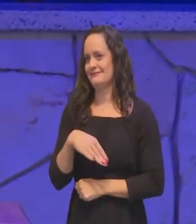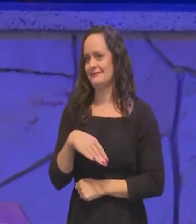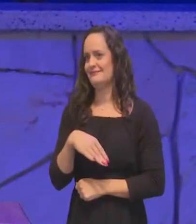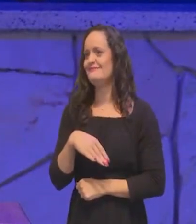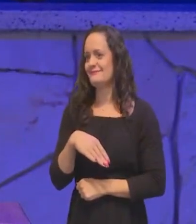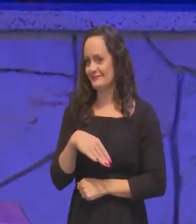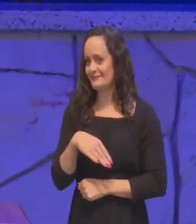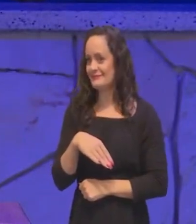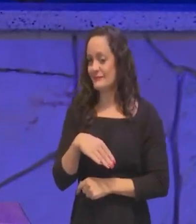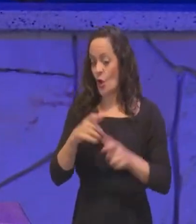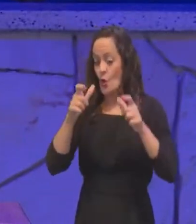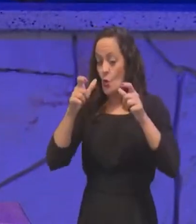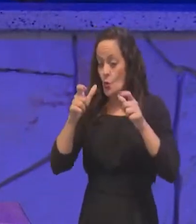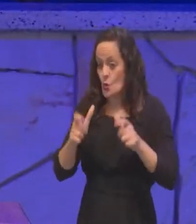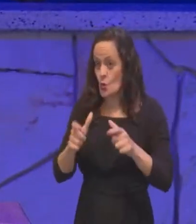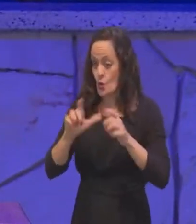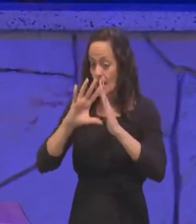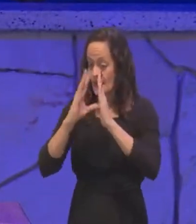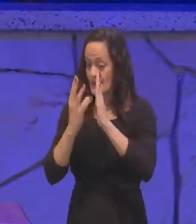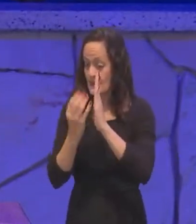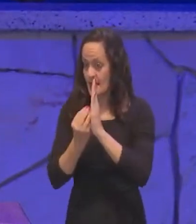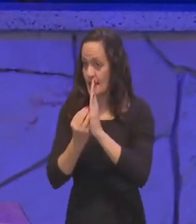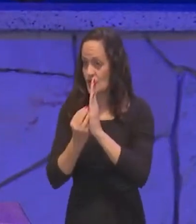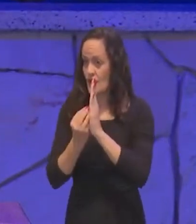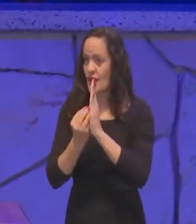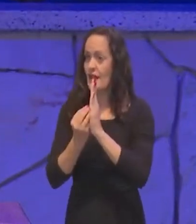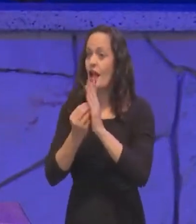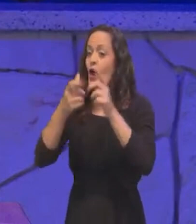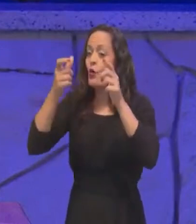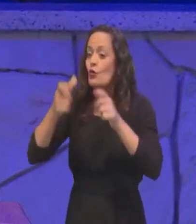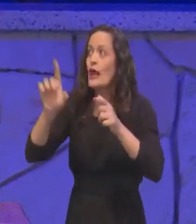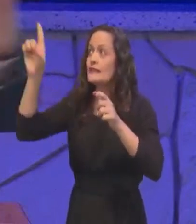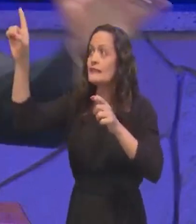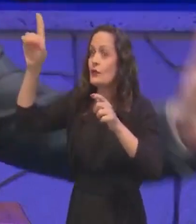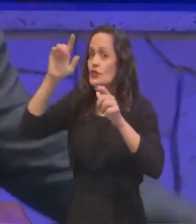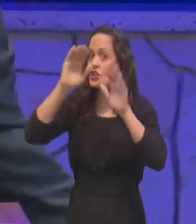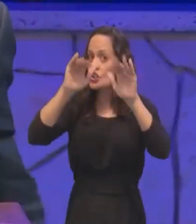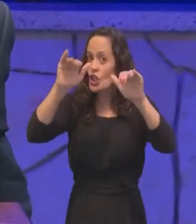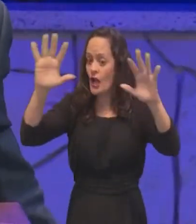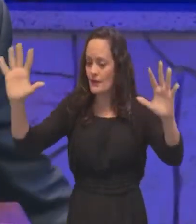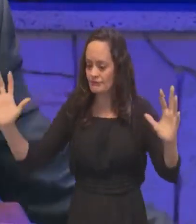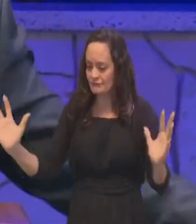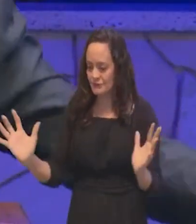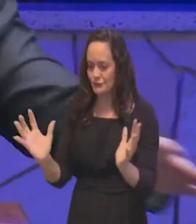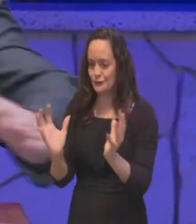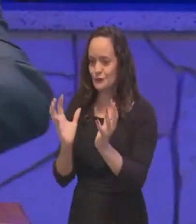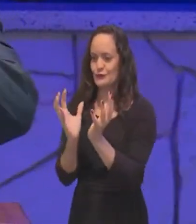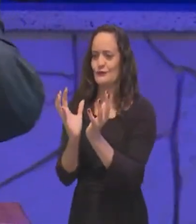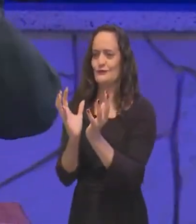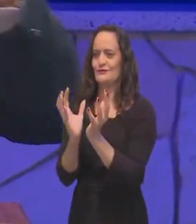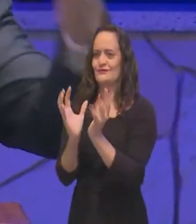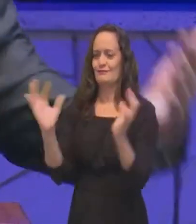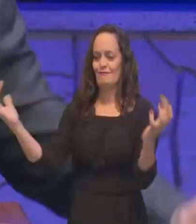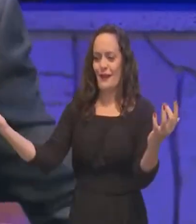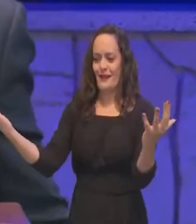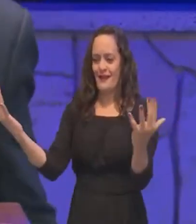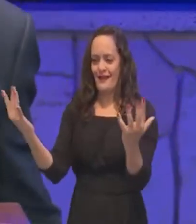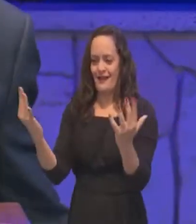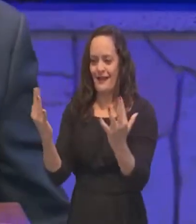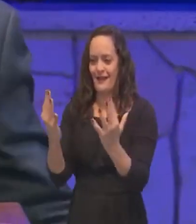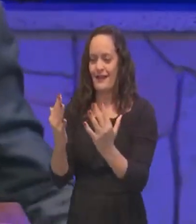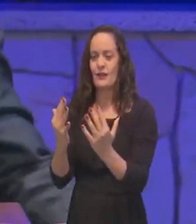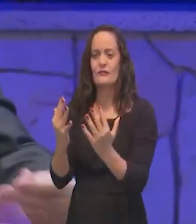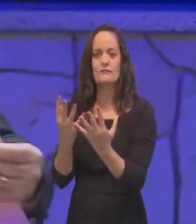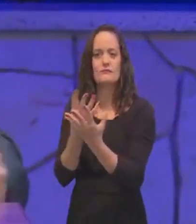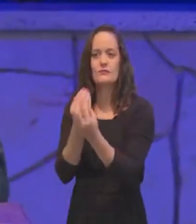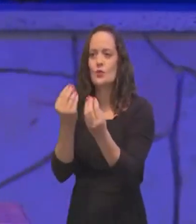Este lugar de ajuntamento que o Senhor nos atrai, em que nós convivemos com pessoas das mais variadas classes